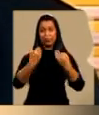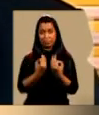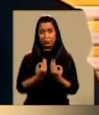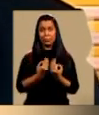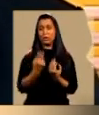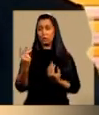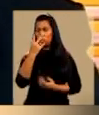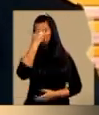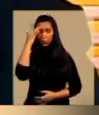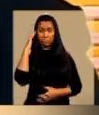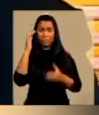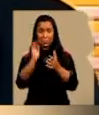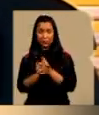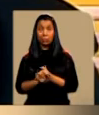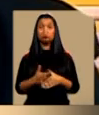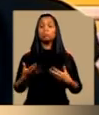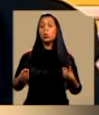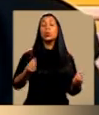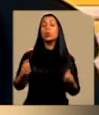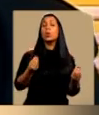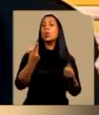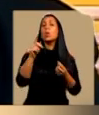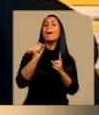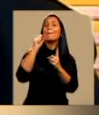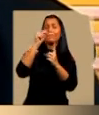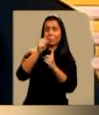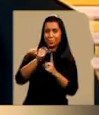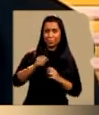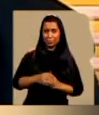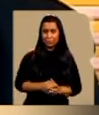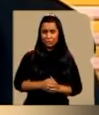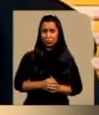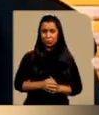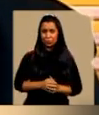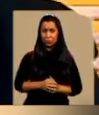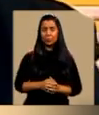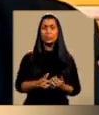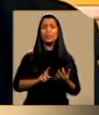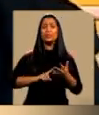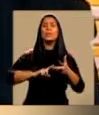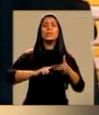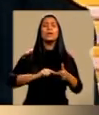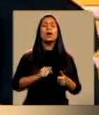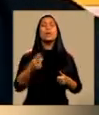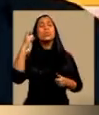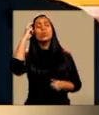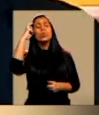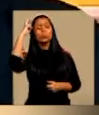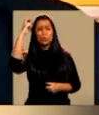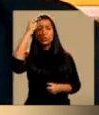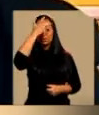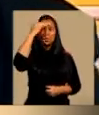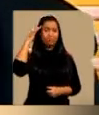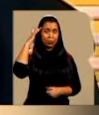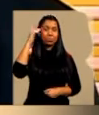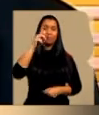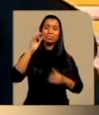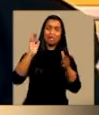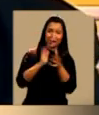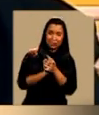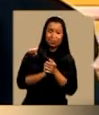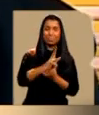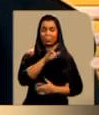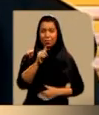né, de um casal. Qual é o seu objetivo? Né? Entender a cultura da pessoa que você